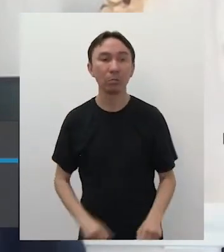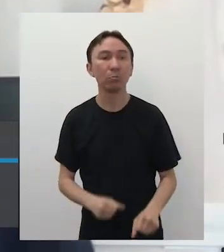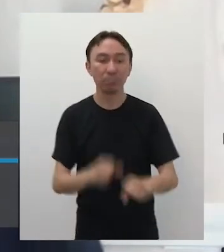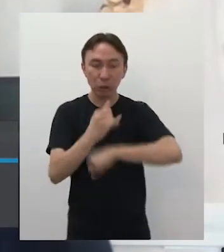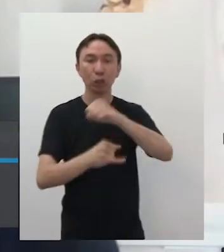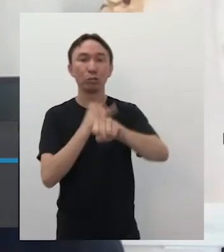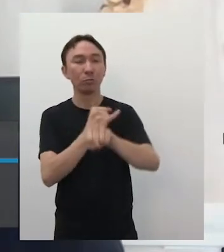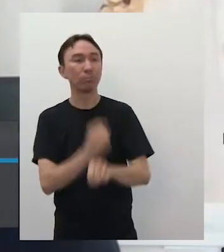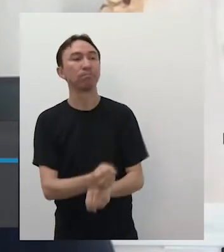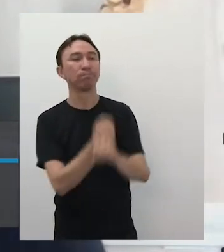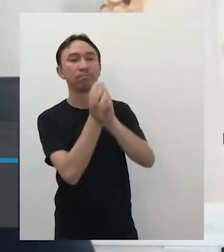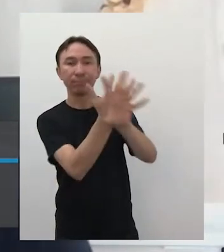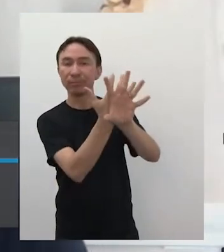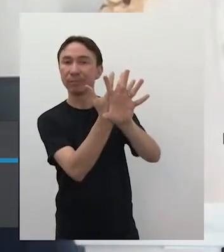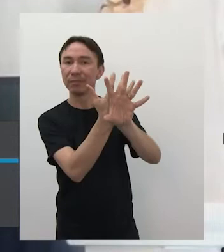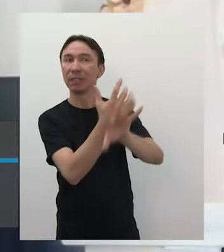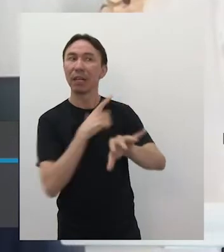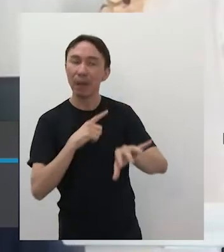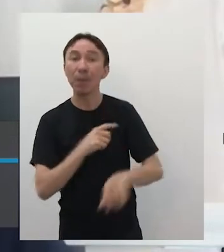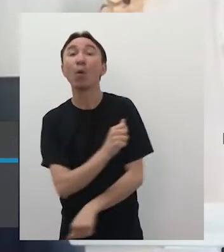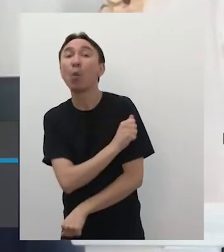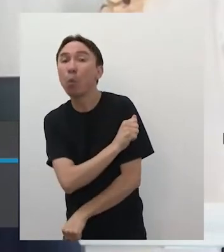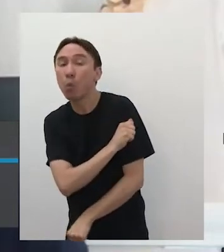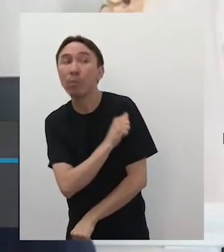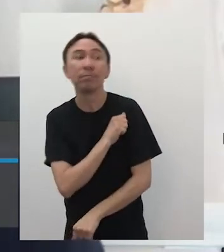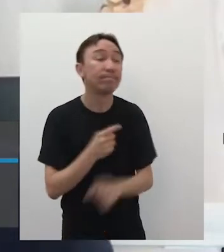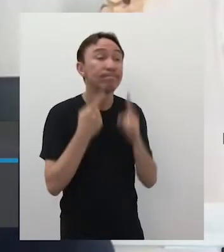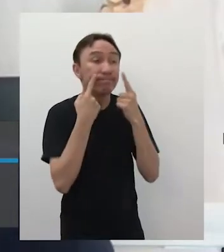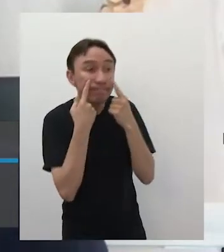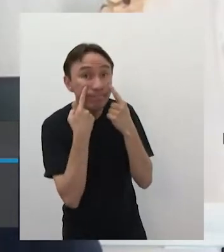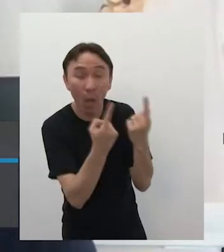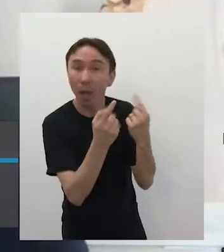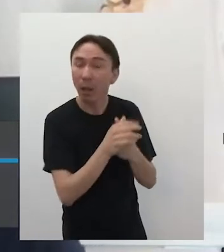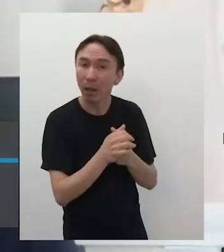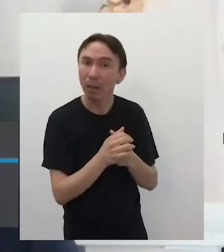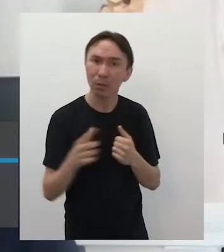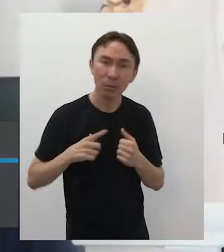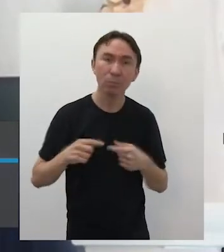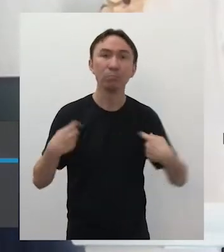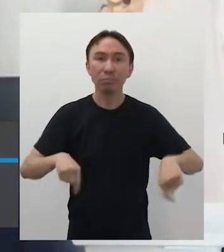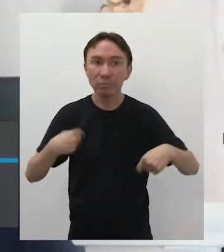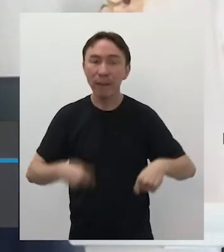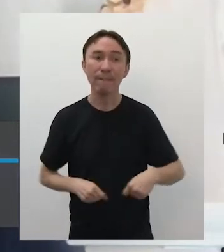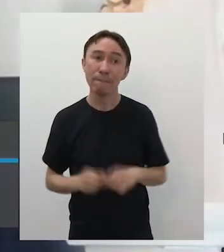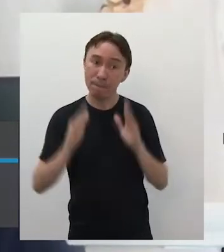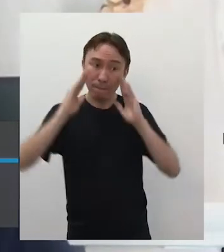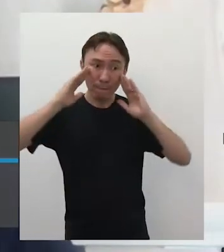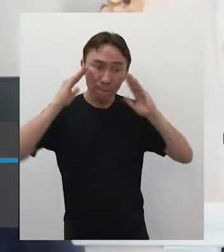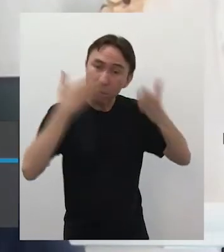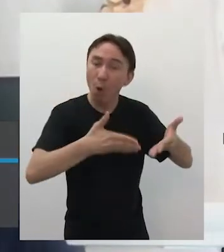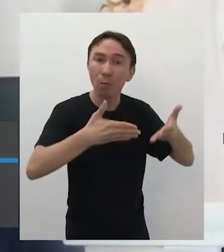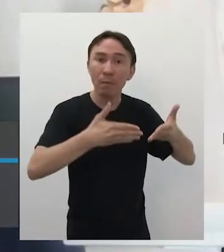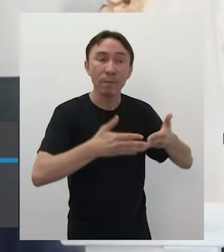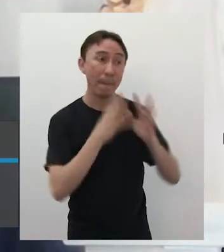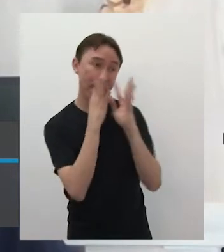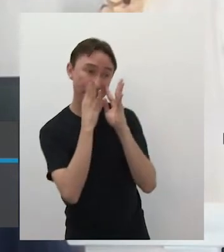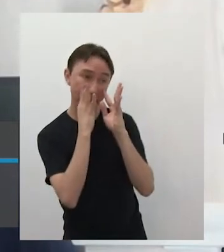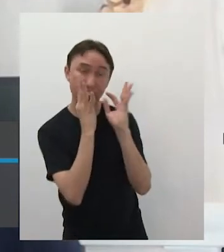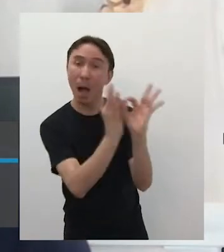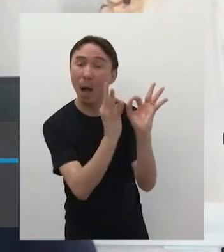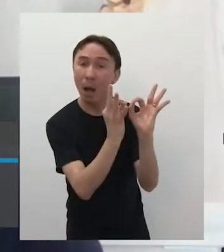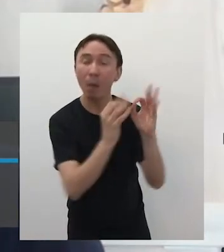alongamentos, as minhas atividades domésticas, tá? Como todas nós. Às 7h30 já estou